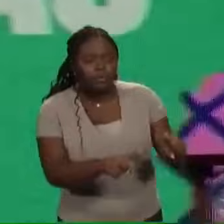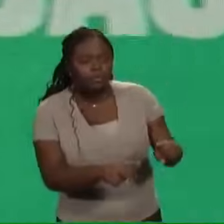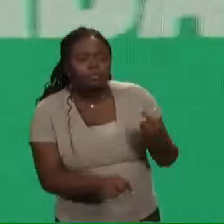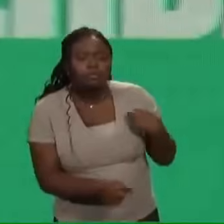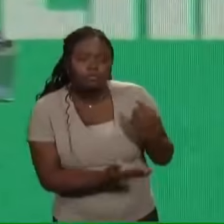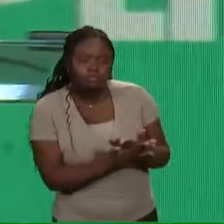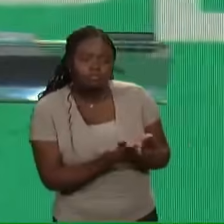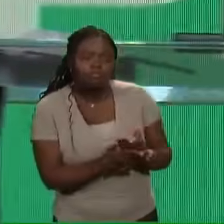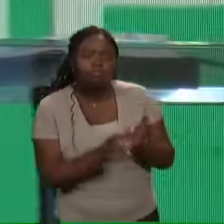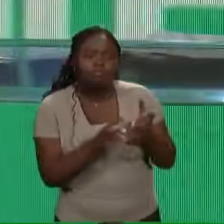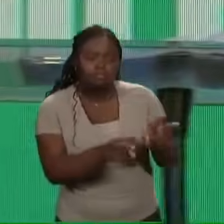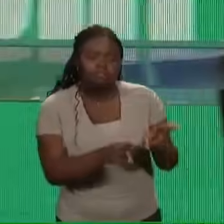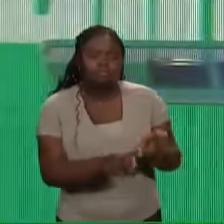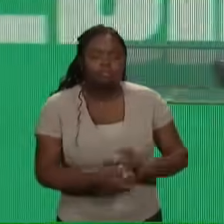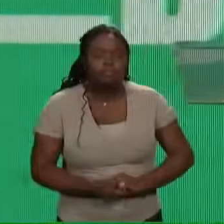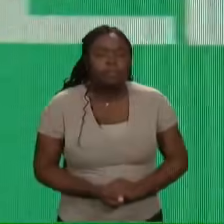tratar.